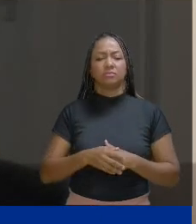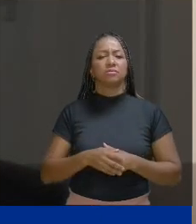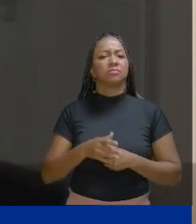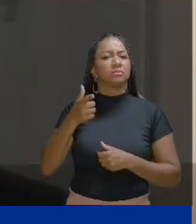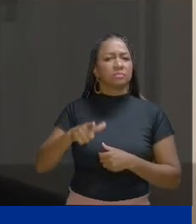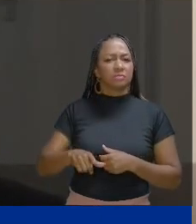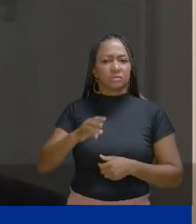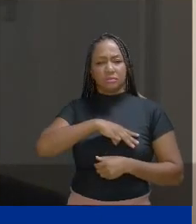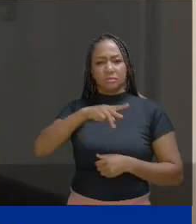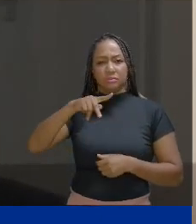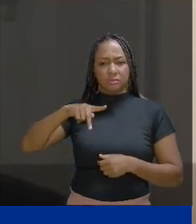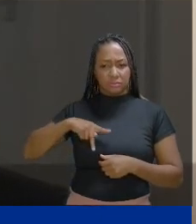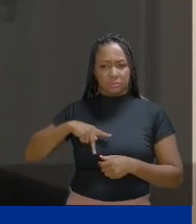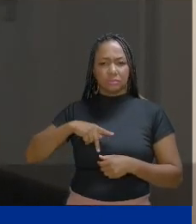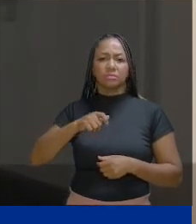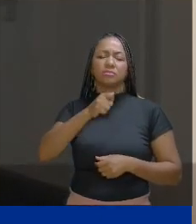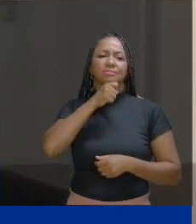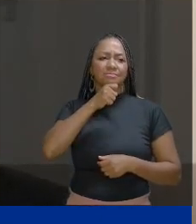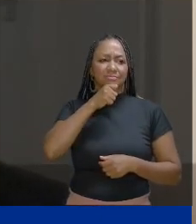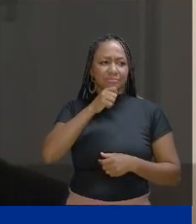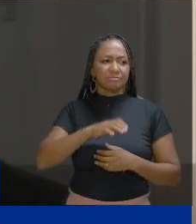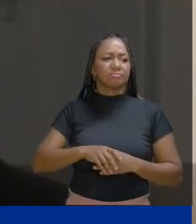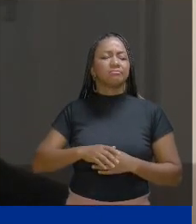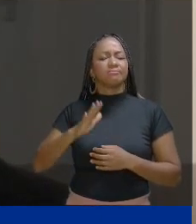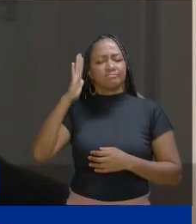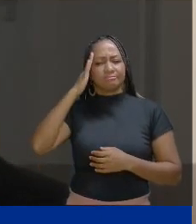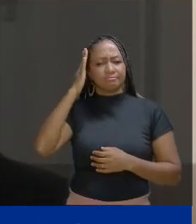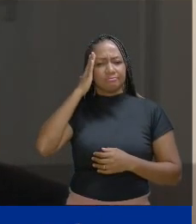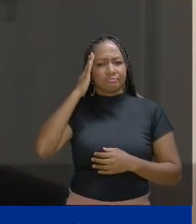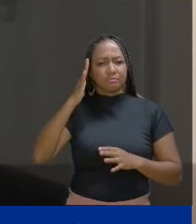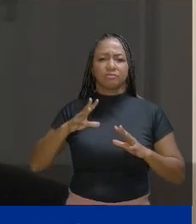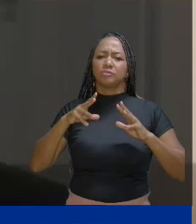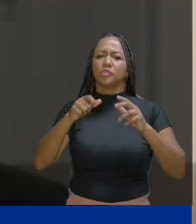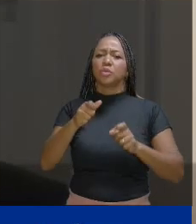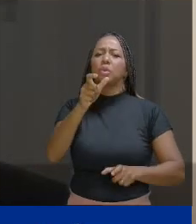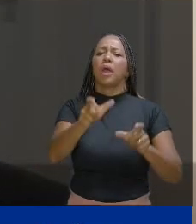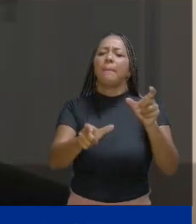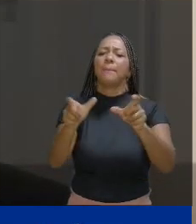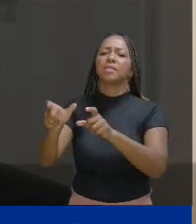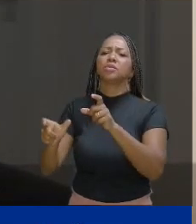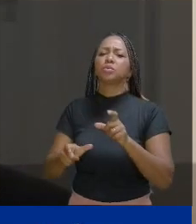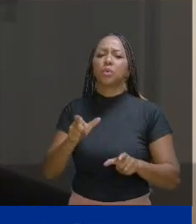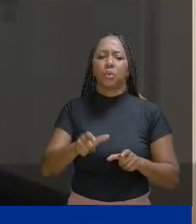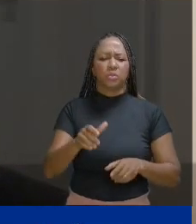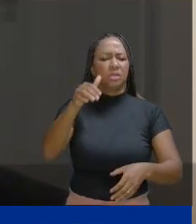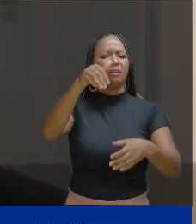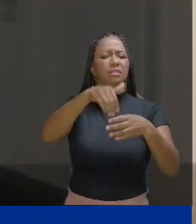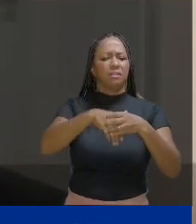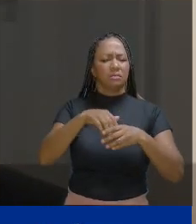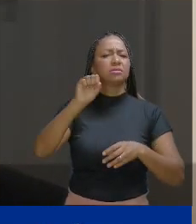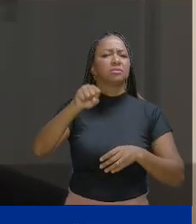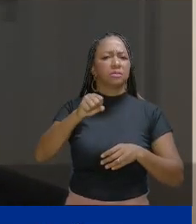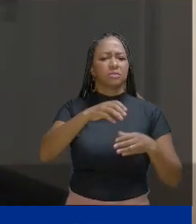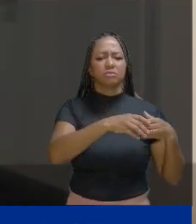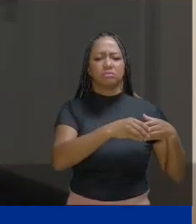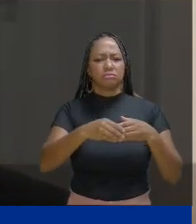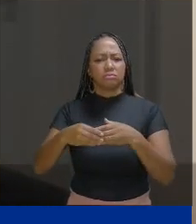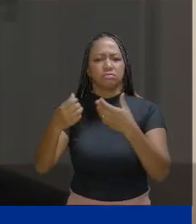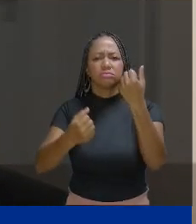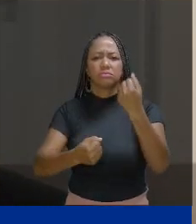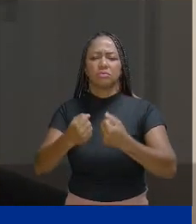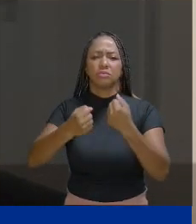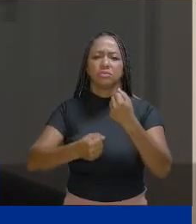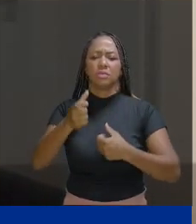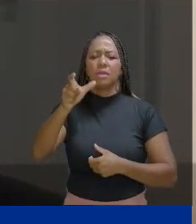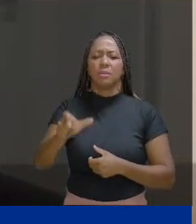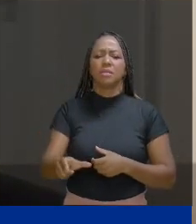renovando vênias ao Ministério Público, que a gente reconhecesse que todas as pessoas identificadas são eleitores e que foram transportadas na